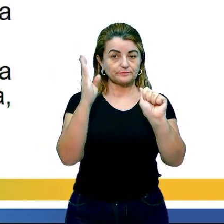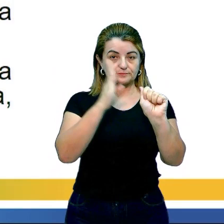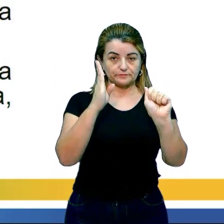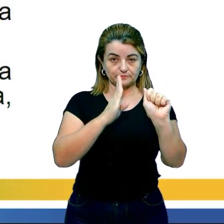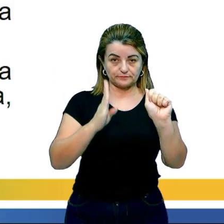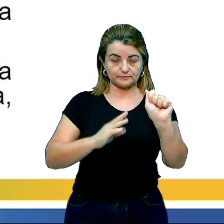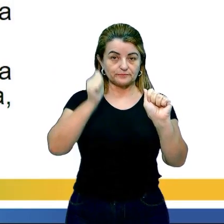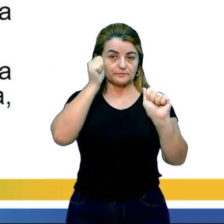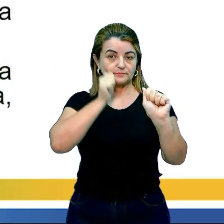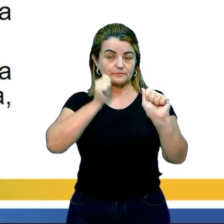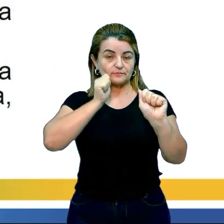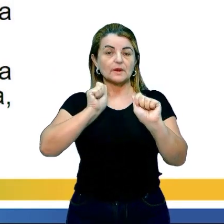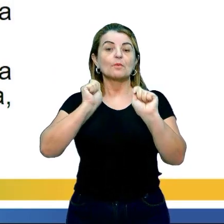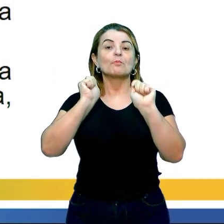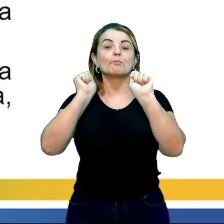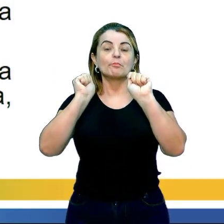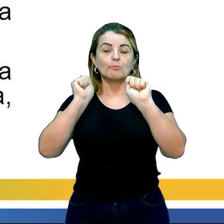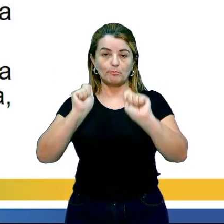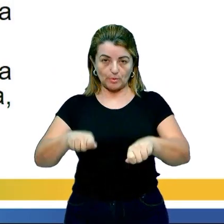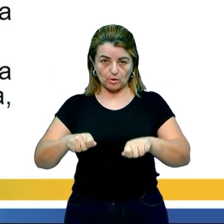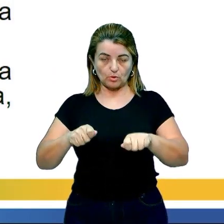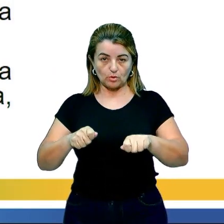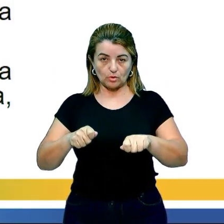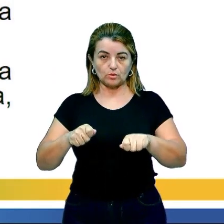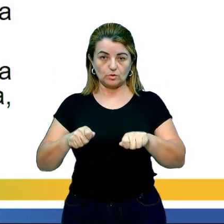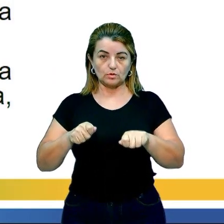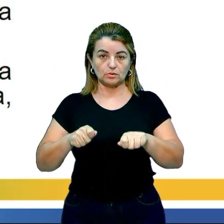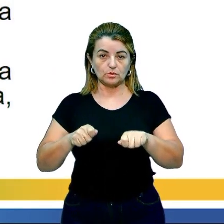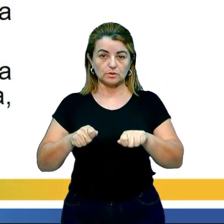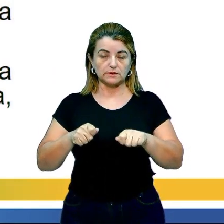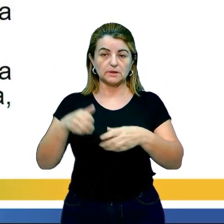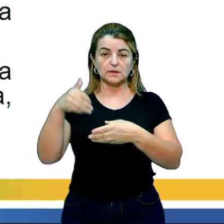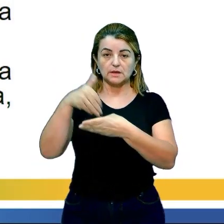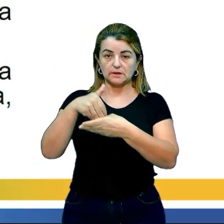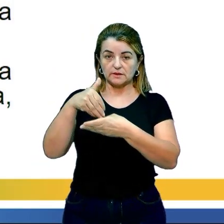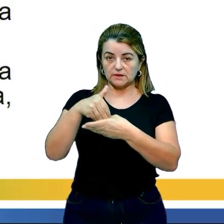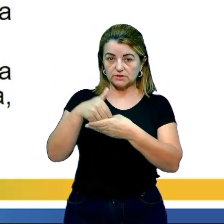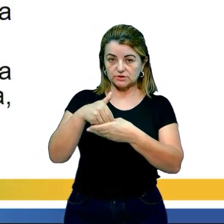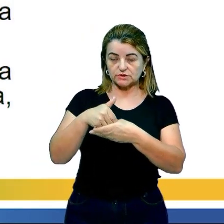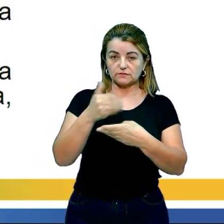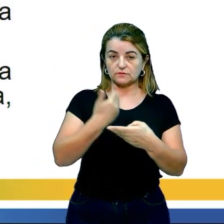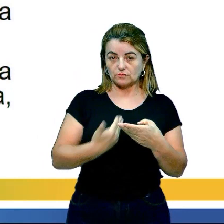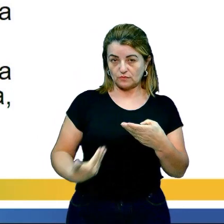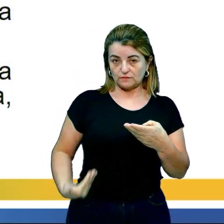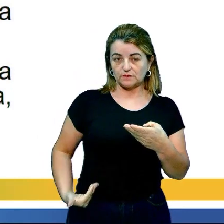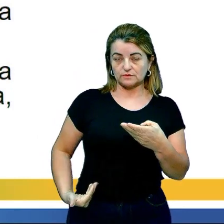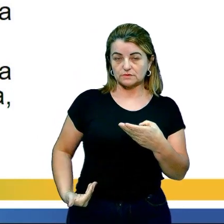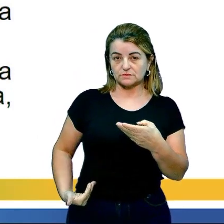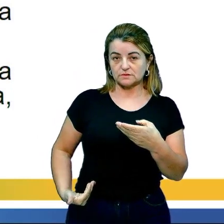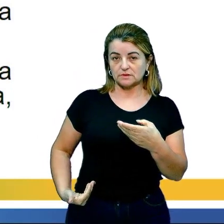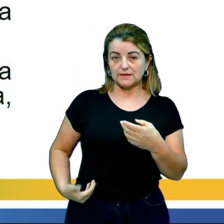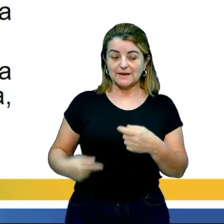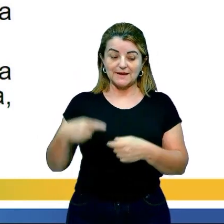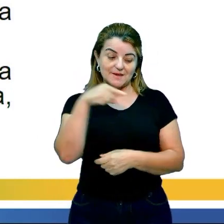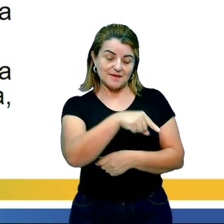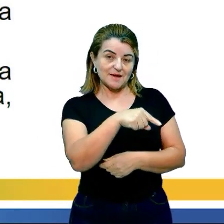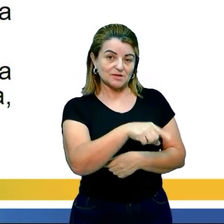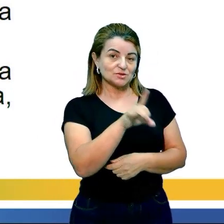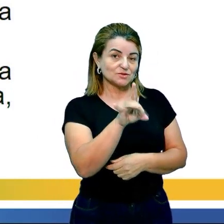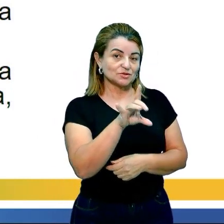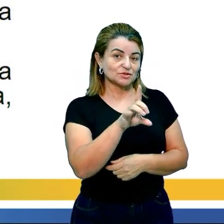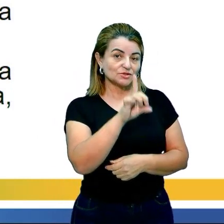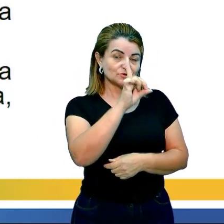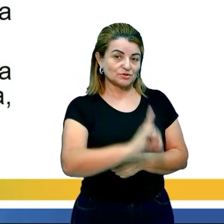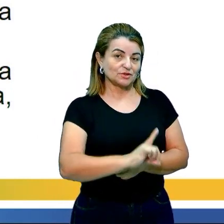Brasil mulheres podem disputar cargos eletivos enquanto em Atenas ela só possuía o direito